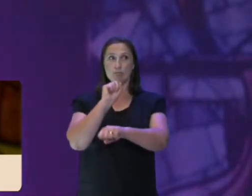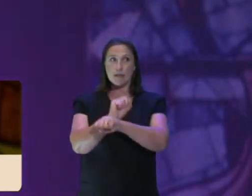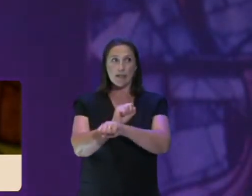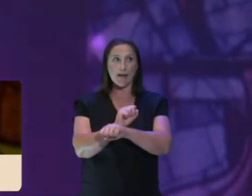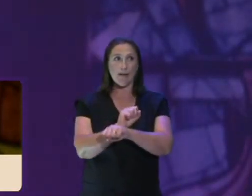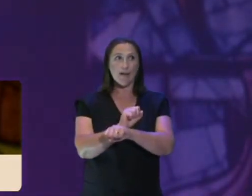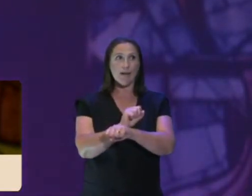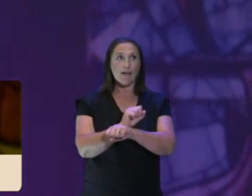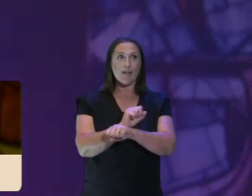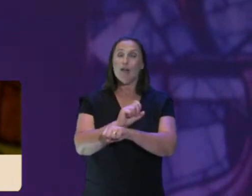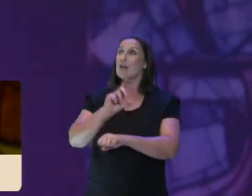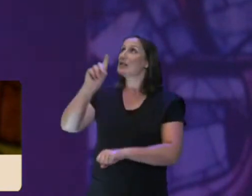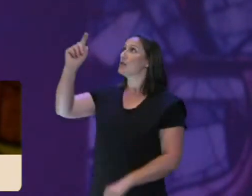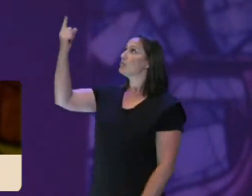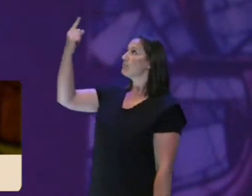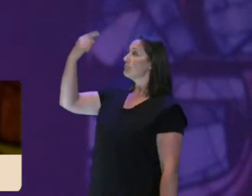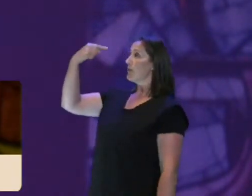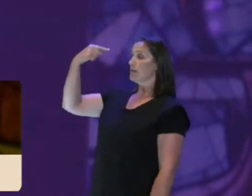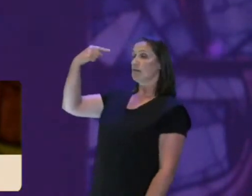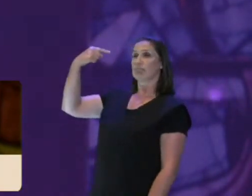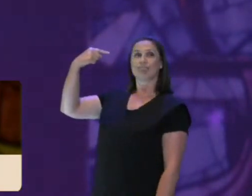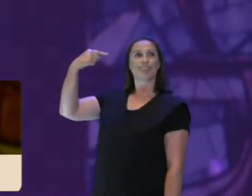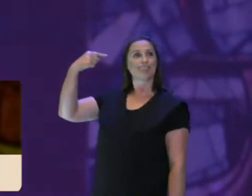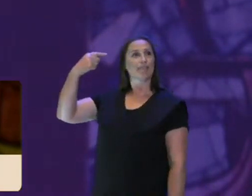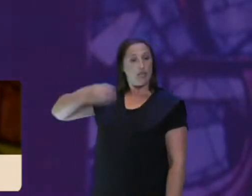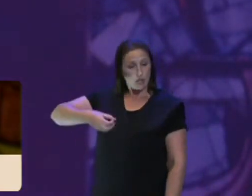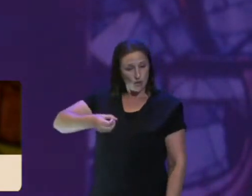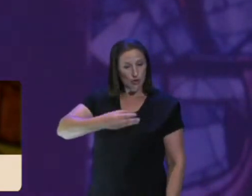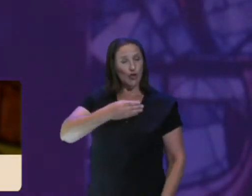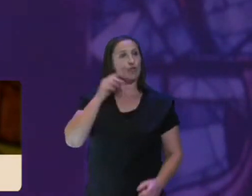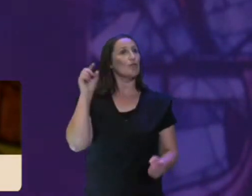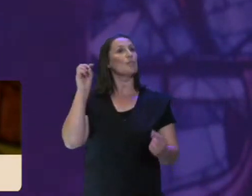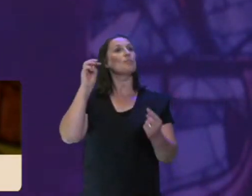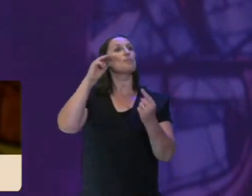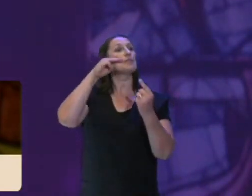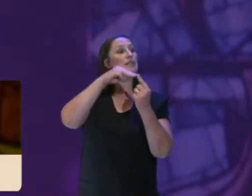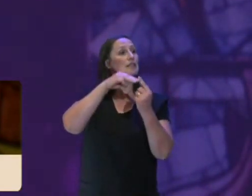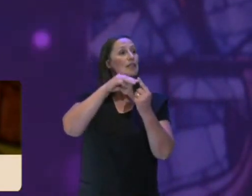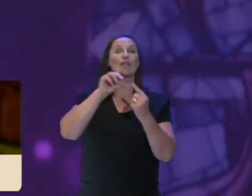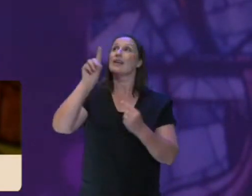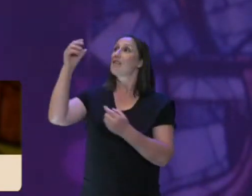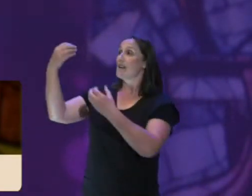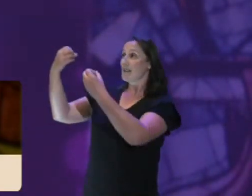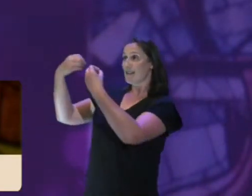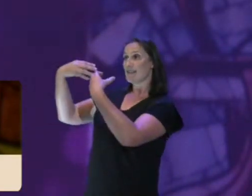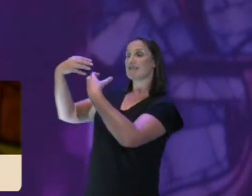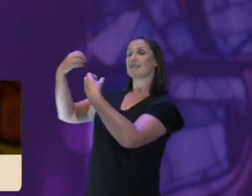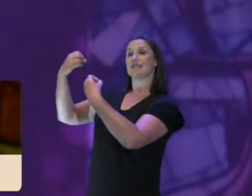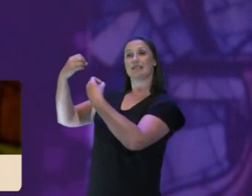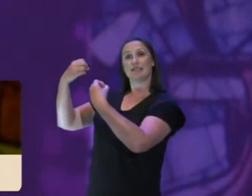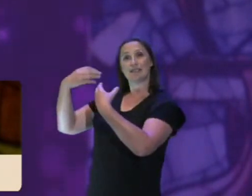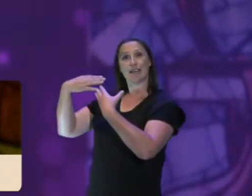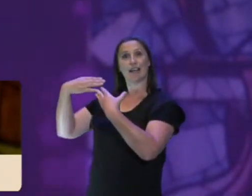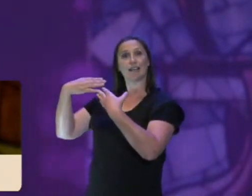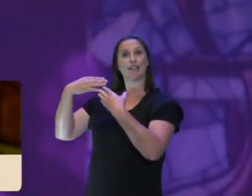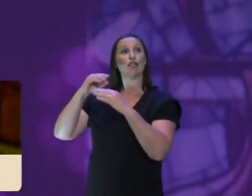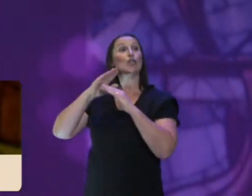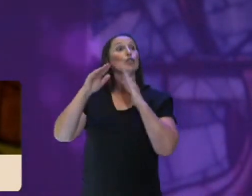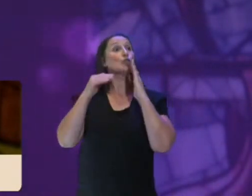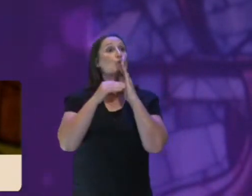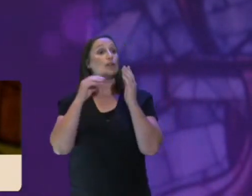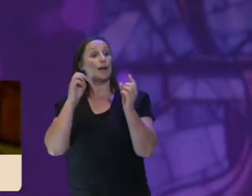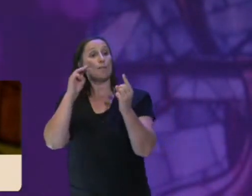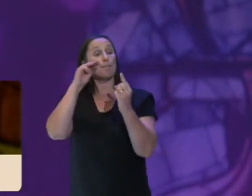quando Deus nos dá uma nova missão, Ele vai ensinar para a gente que toda a missão que Ele nos